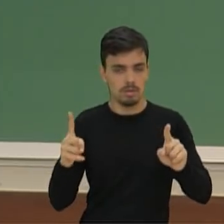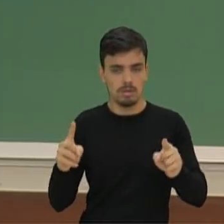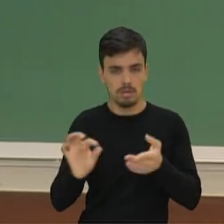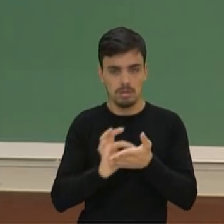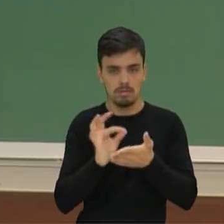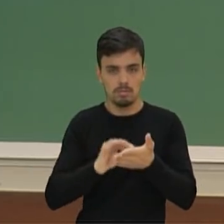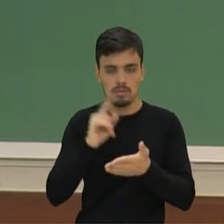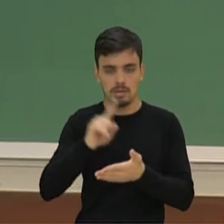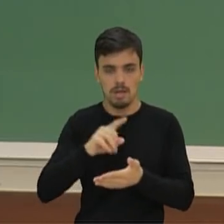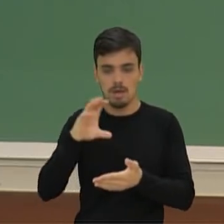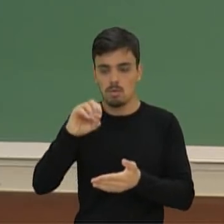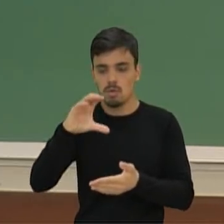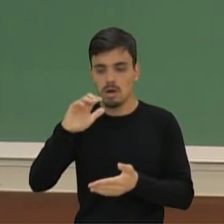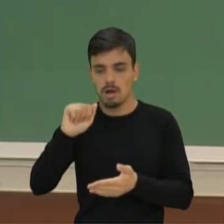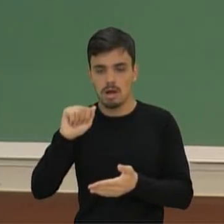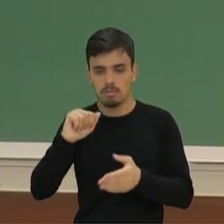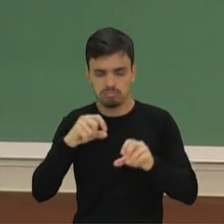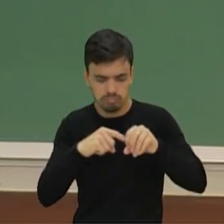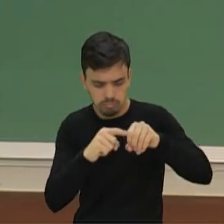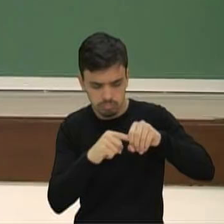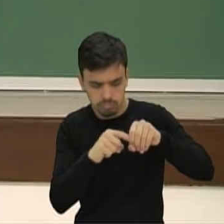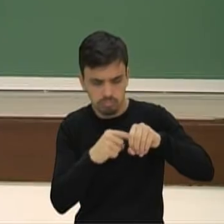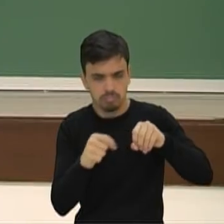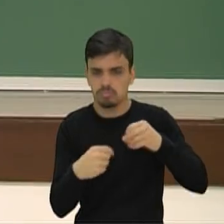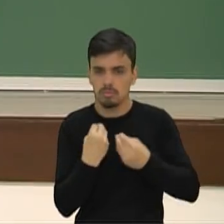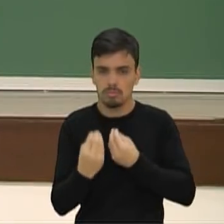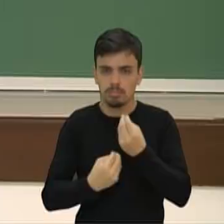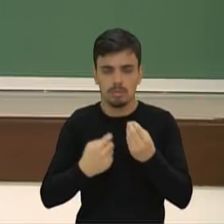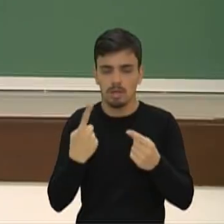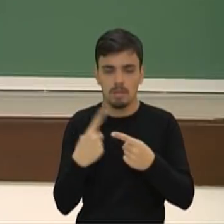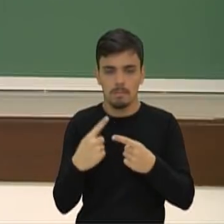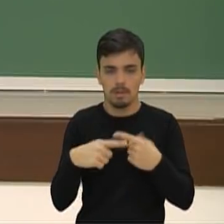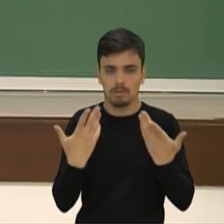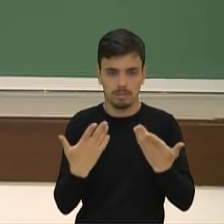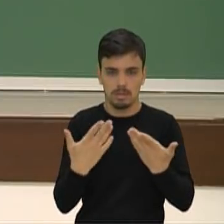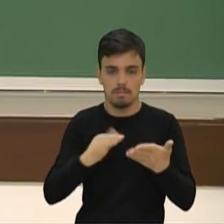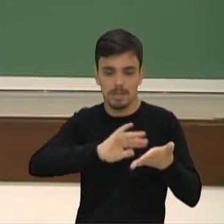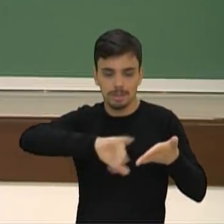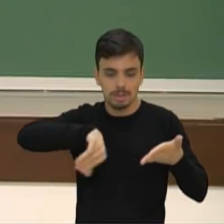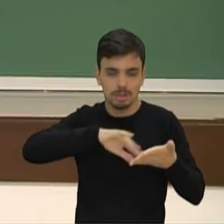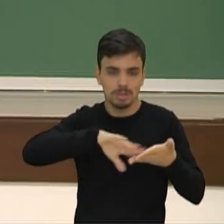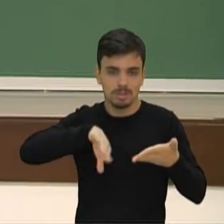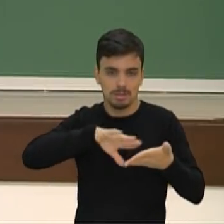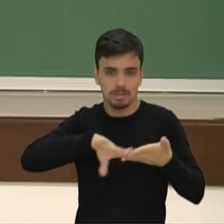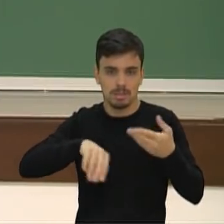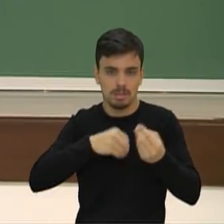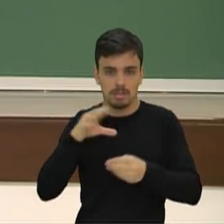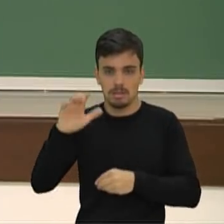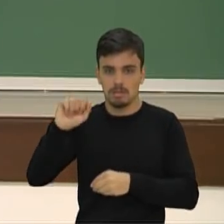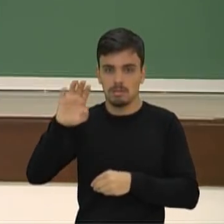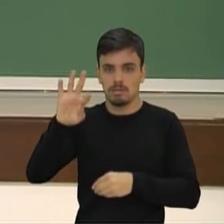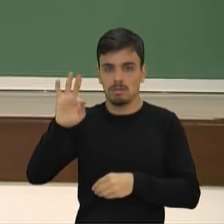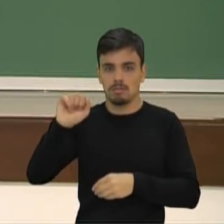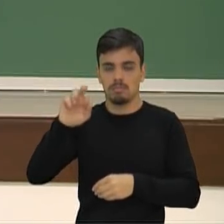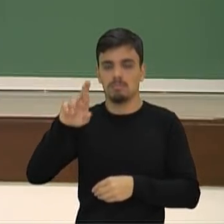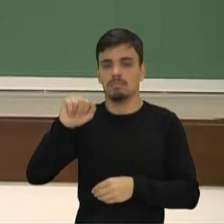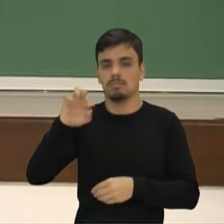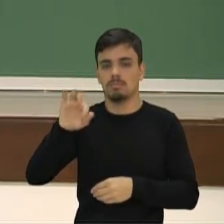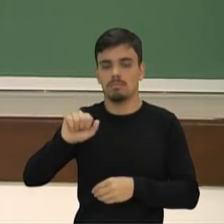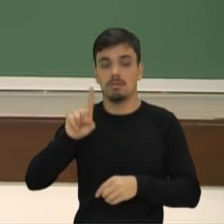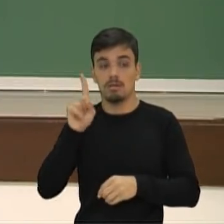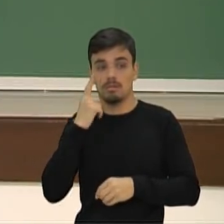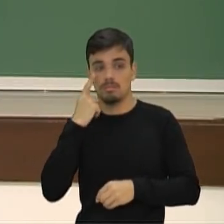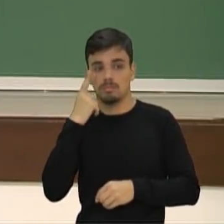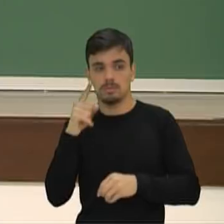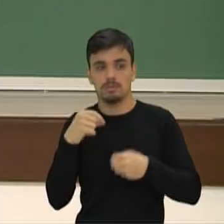é oca. Qual que é a vantagem desse aspecto da agulha ser oca? Para você remover a ideia da catarata. Aqui você